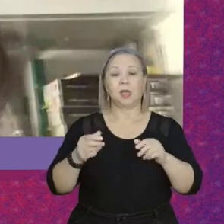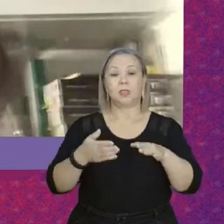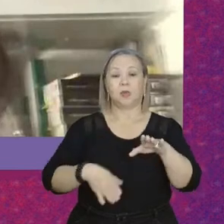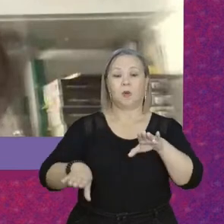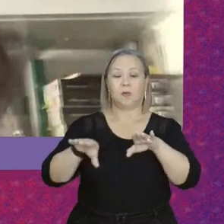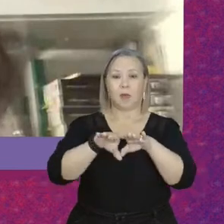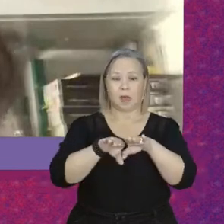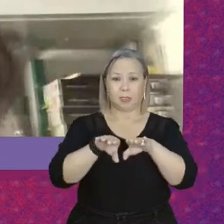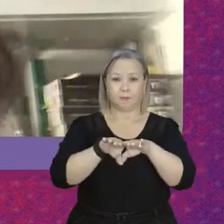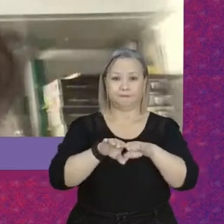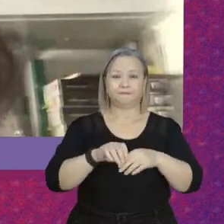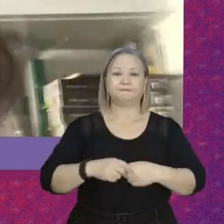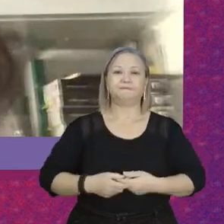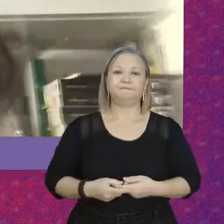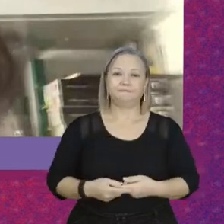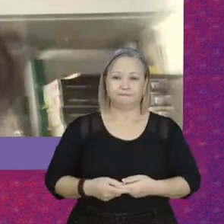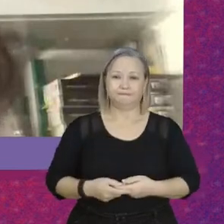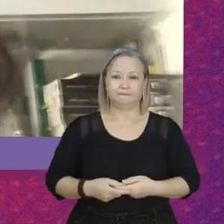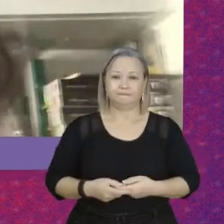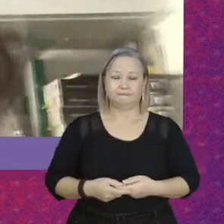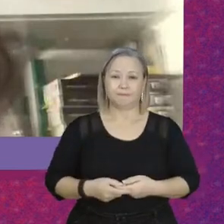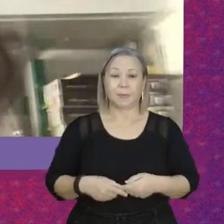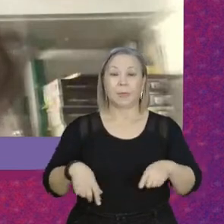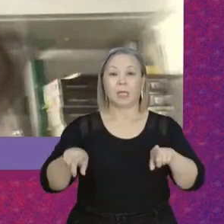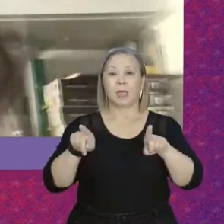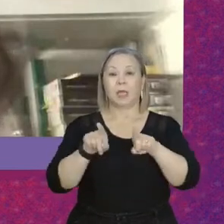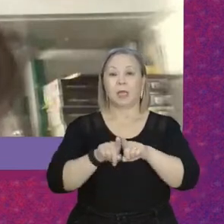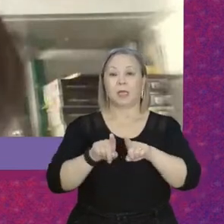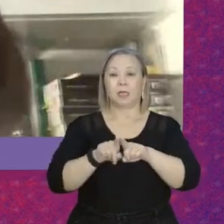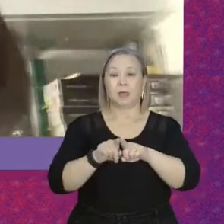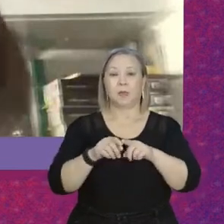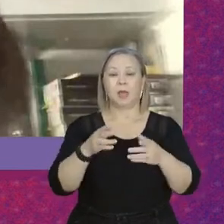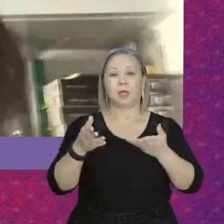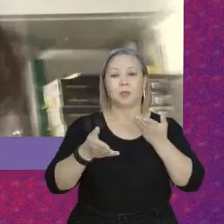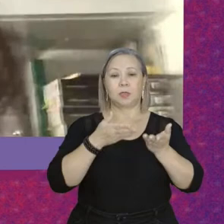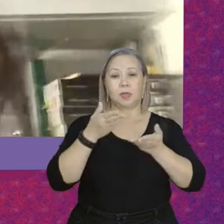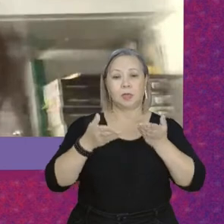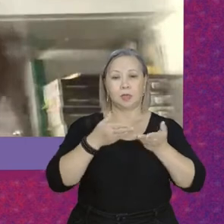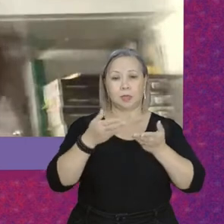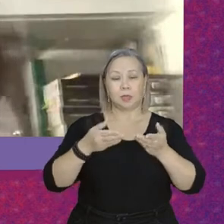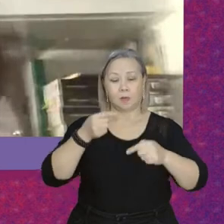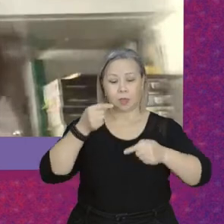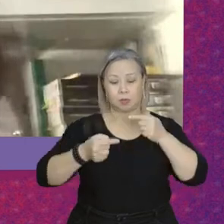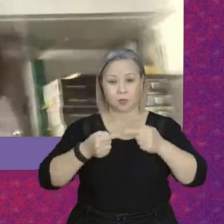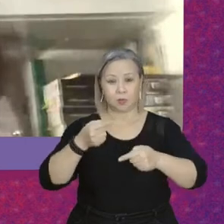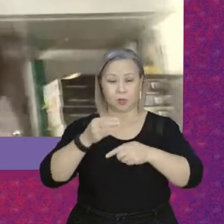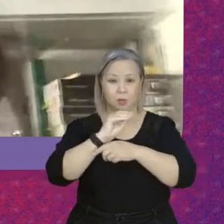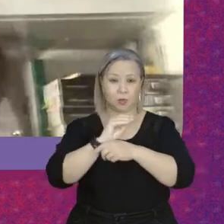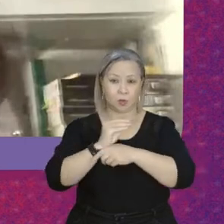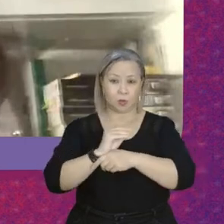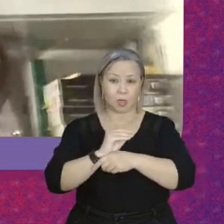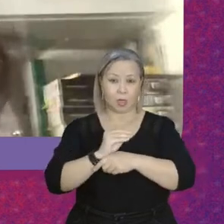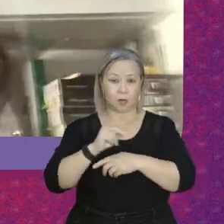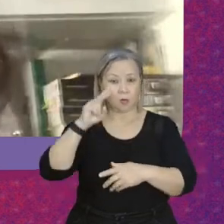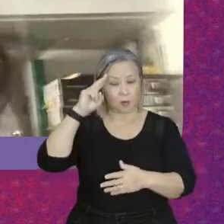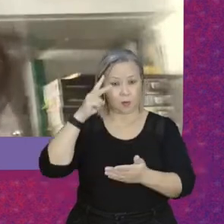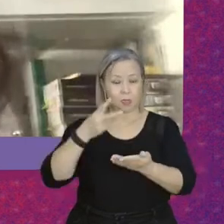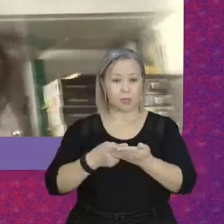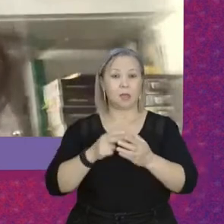igualdade. Na aula 3, nós tratamos de algumas dessas políticas de cuidados,